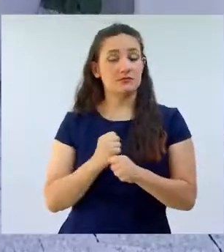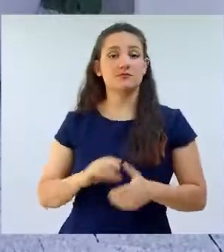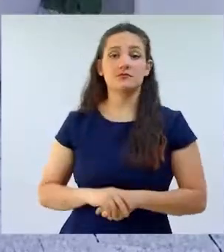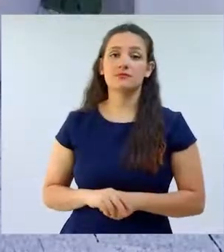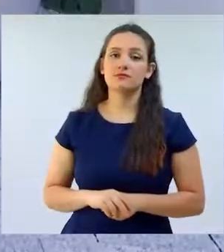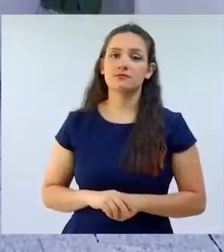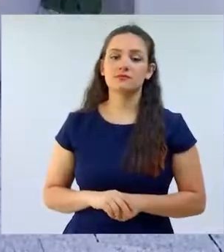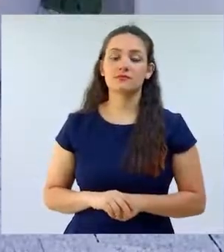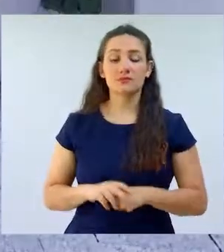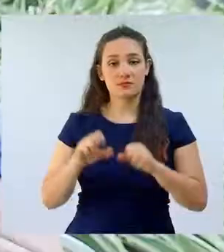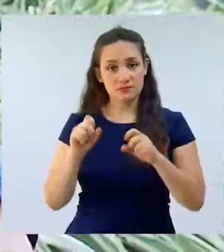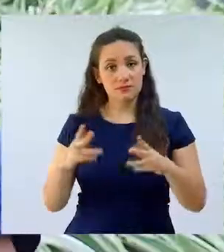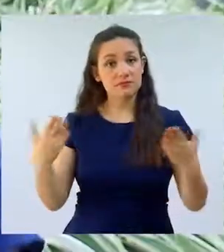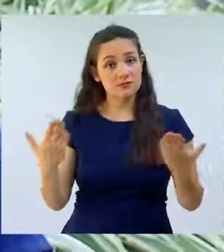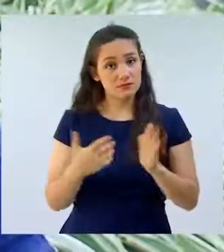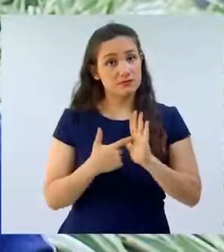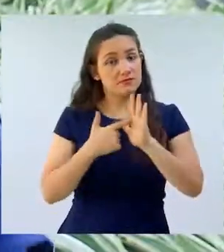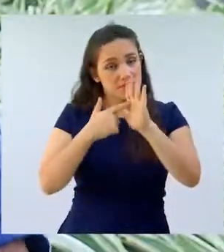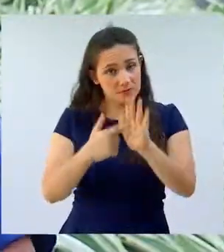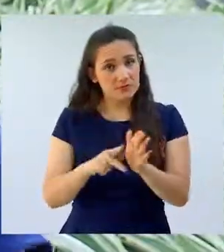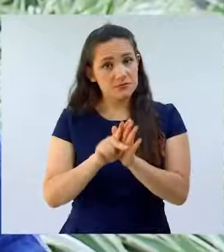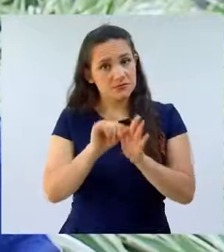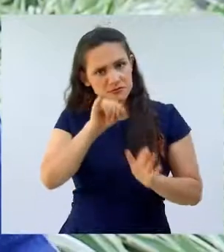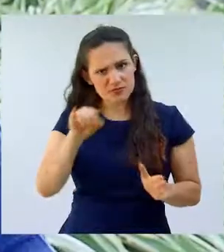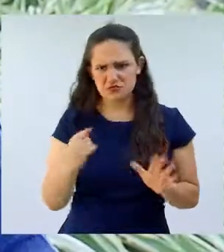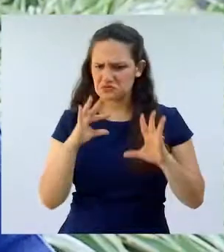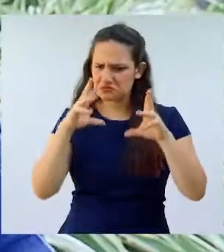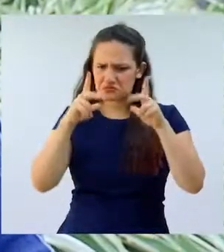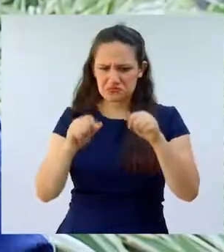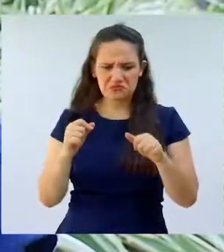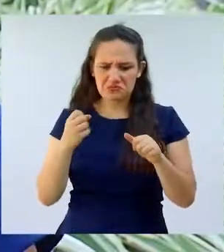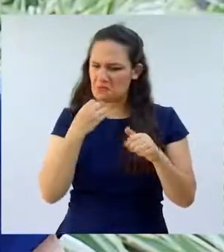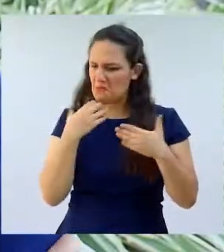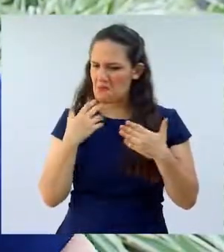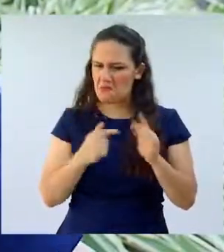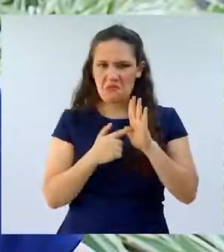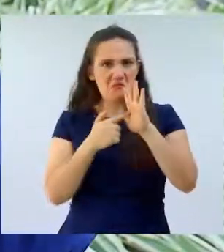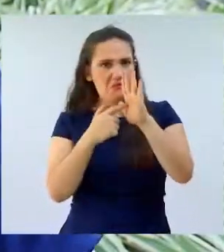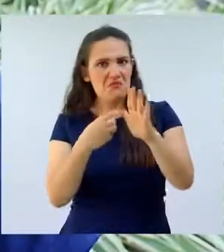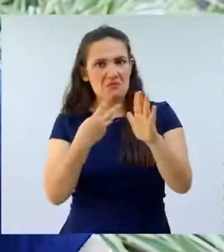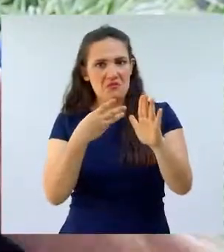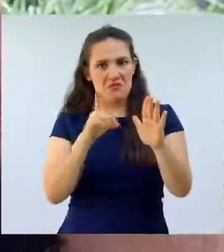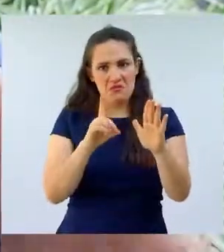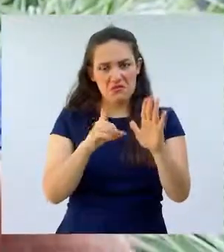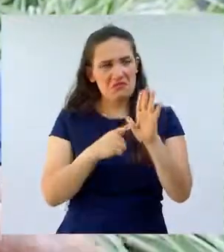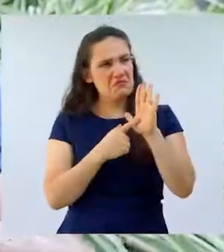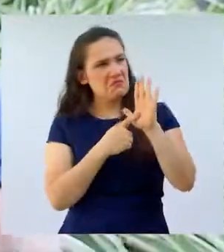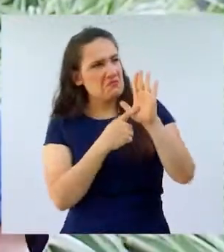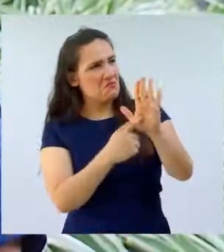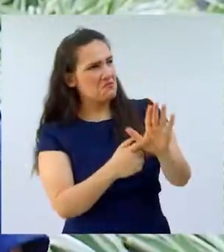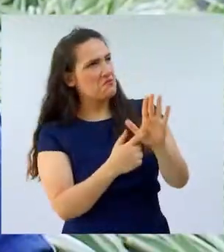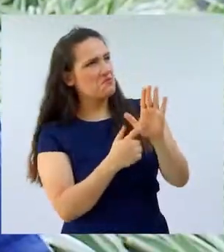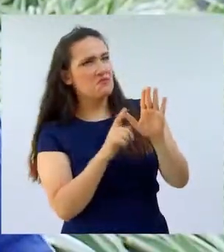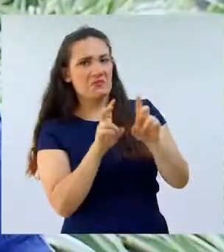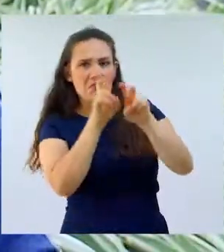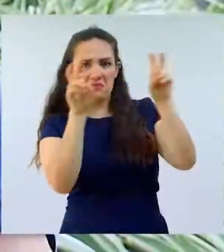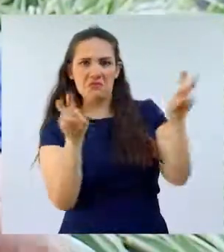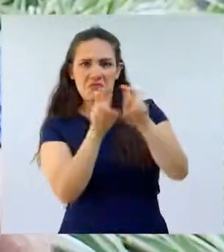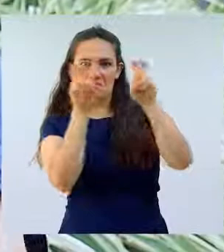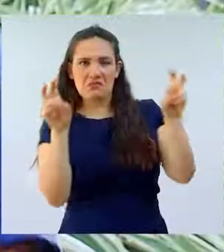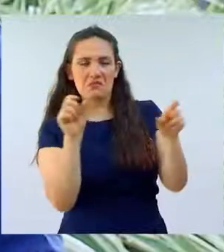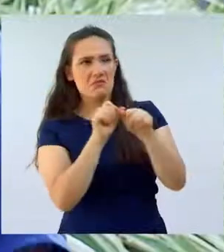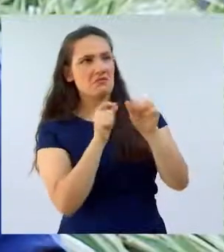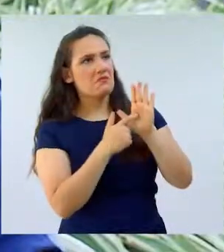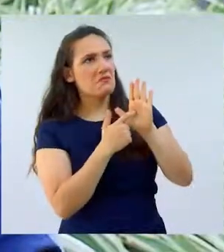continuar essas obras. Mas aí apresentamos o projeto, tudo em 3D, tudo